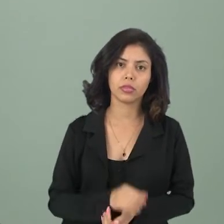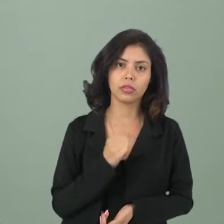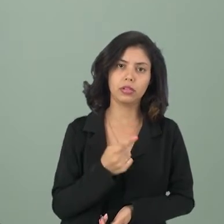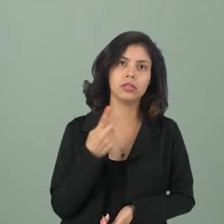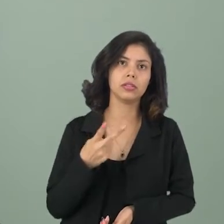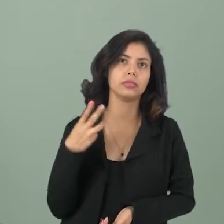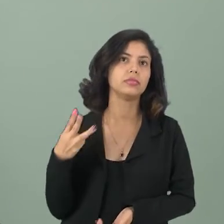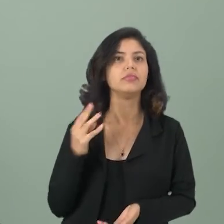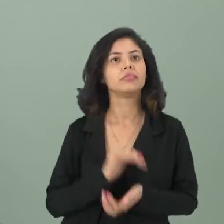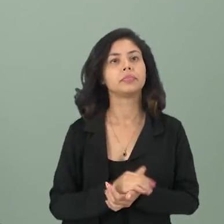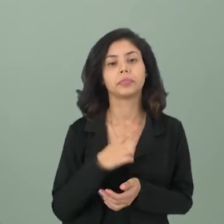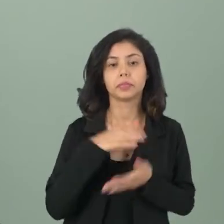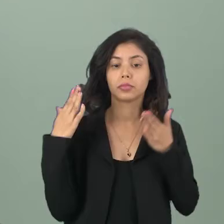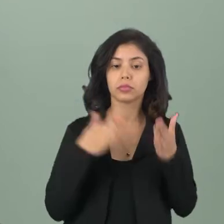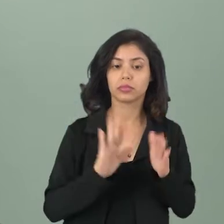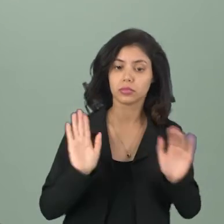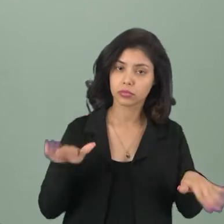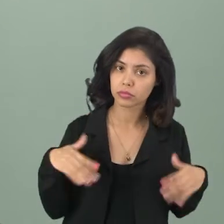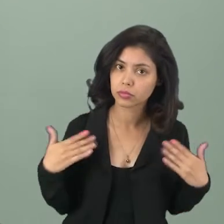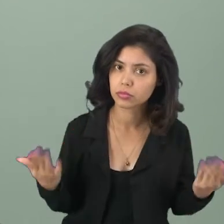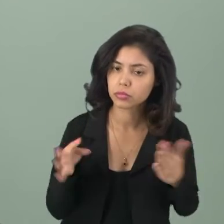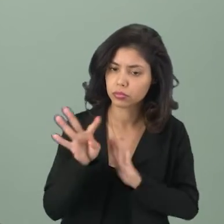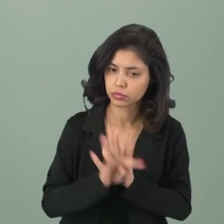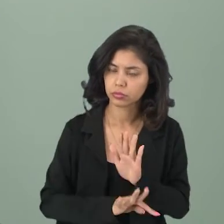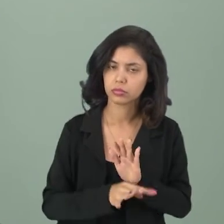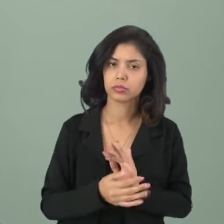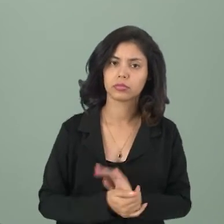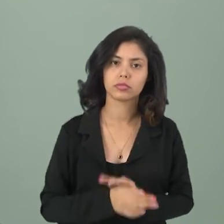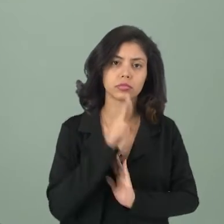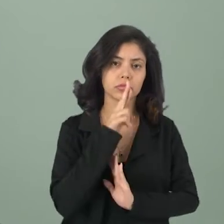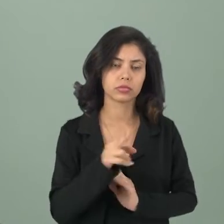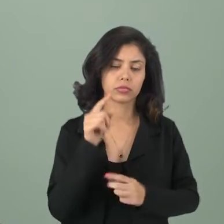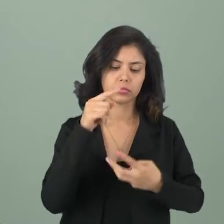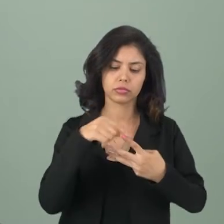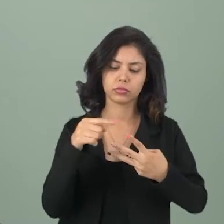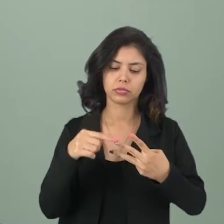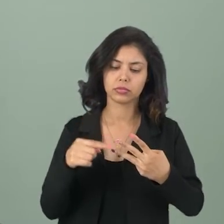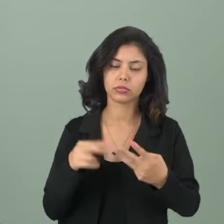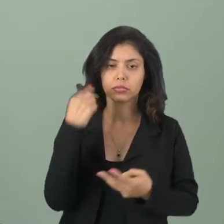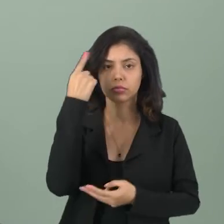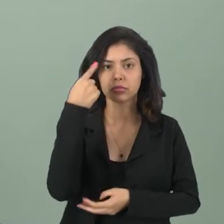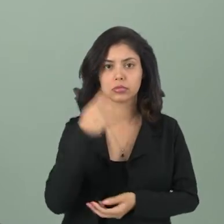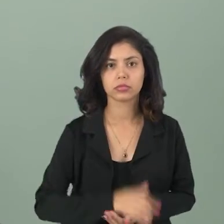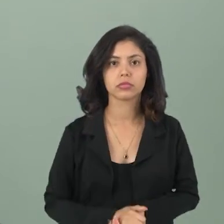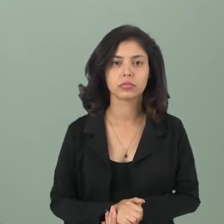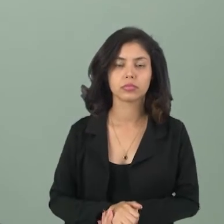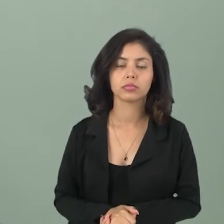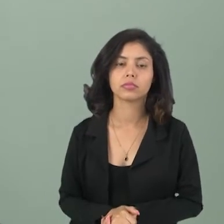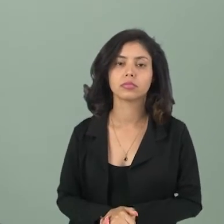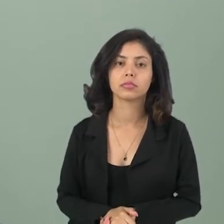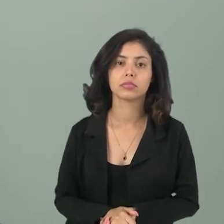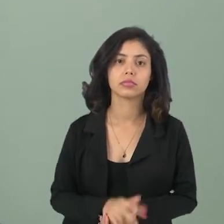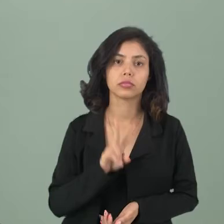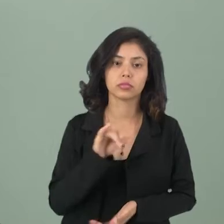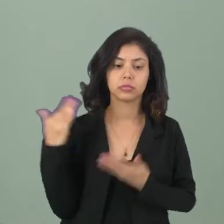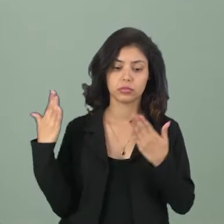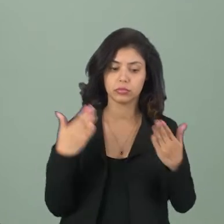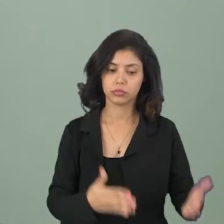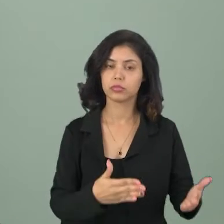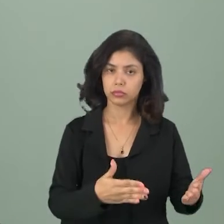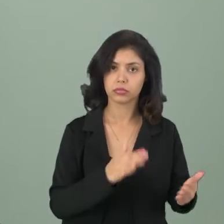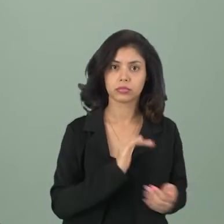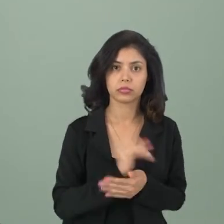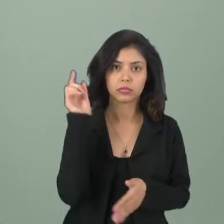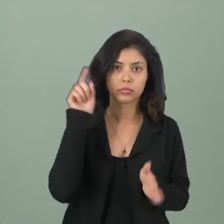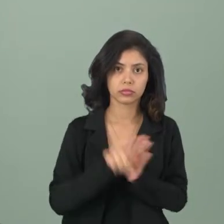12 13 né então de repente de qual que a gente ver o que daquele texto você responder às mesmas perguntas de espanhol e de repente você vai direto ali na